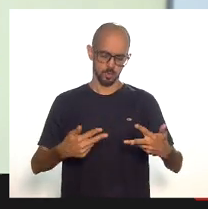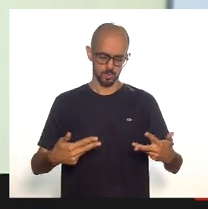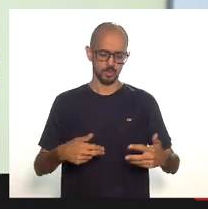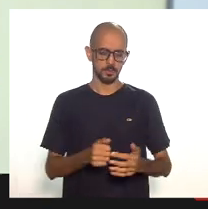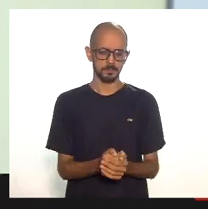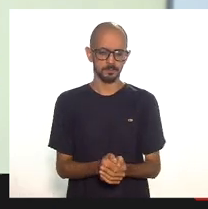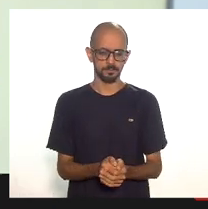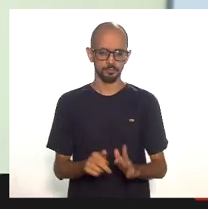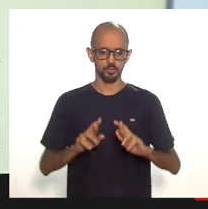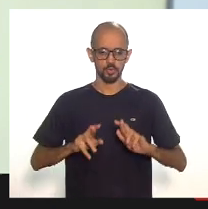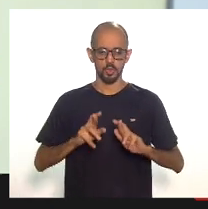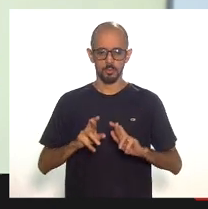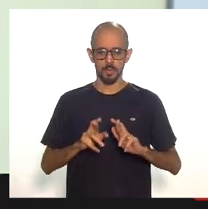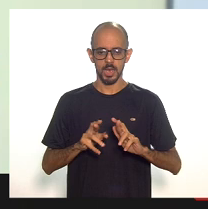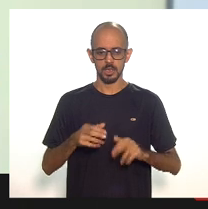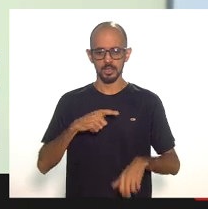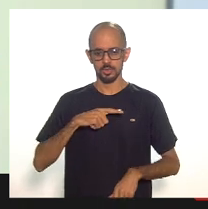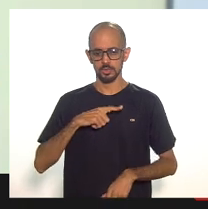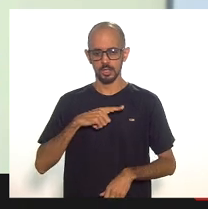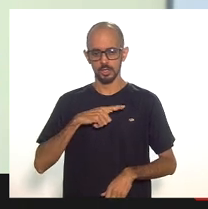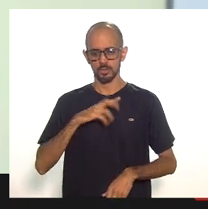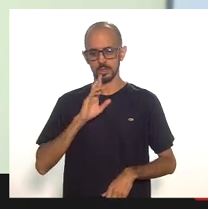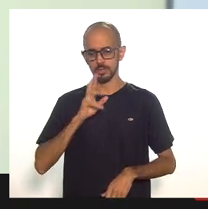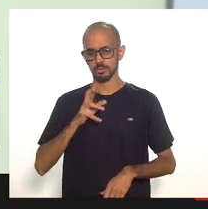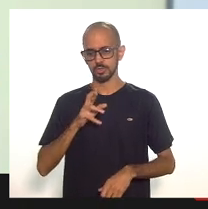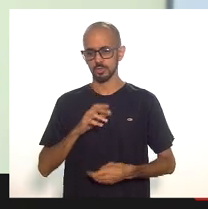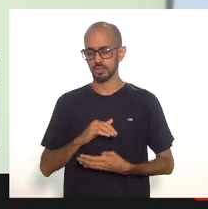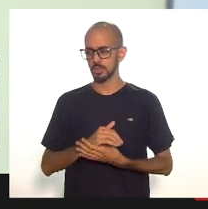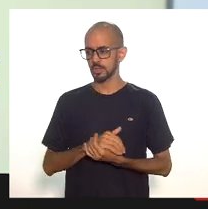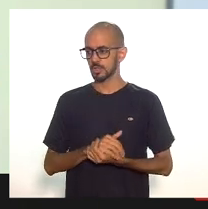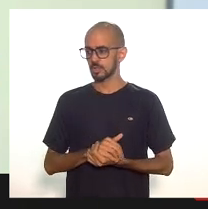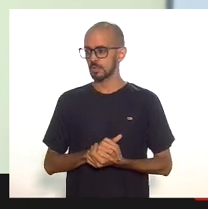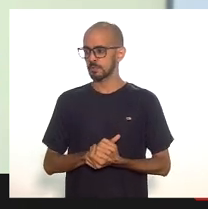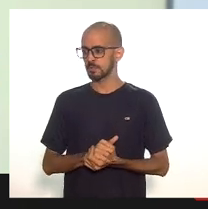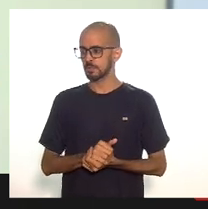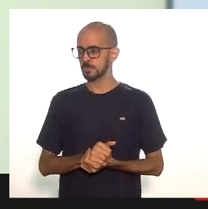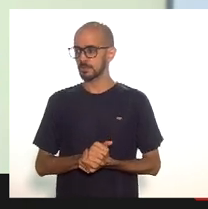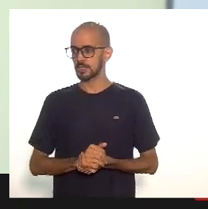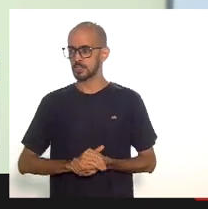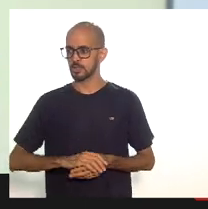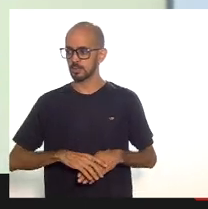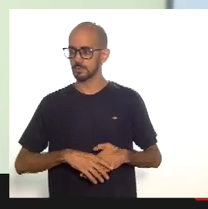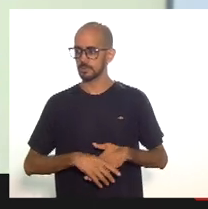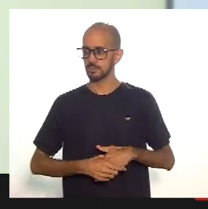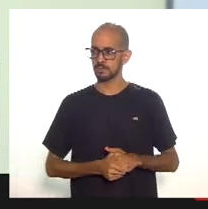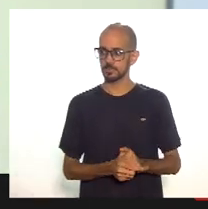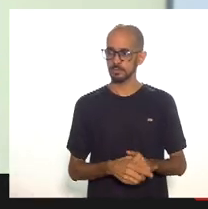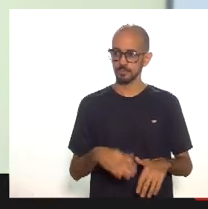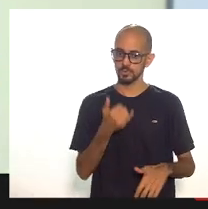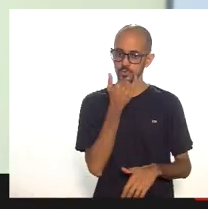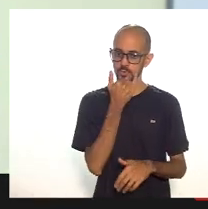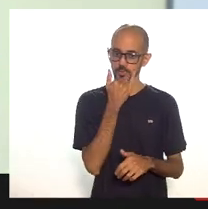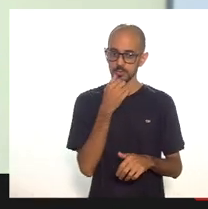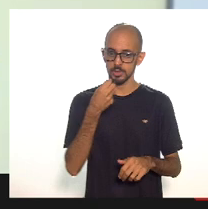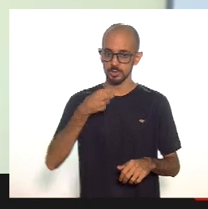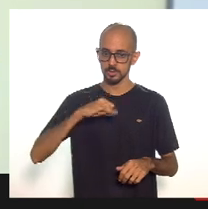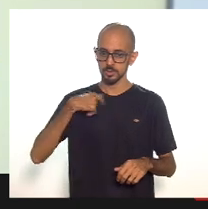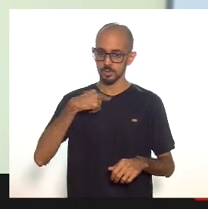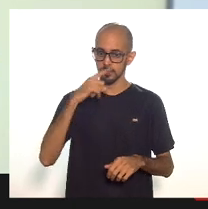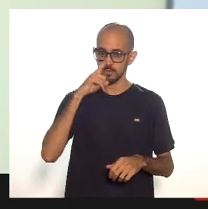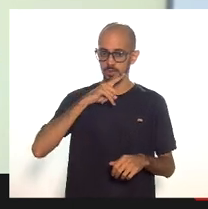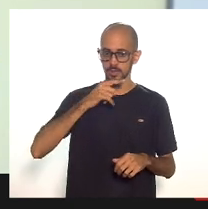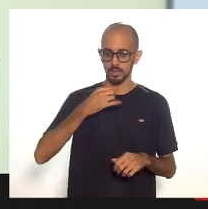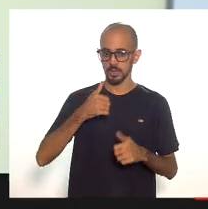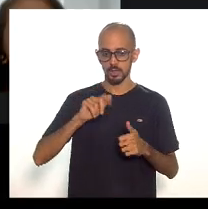Bem, eu espero com isso ter respondido a maior parte das perguntas. Desculpe se eu deixei alguma coisa fora.